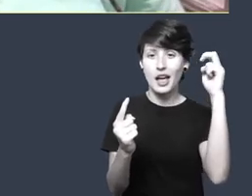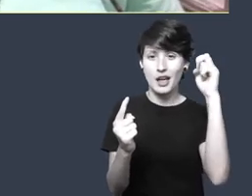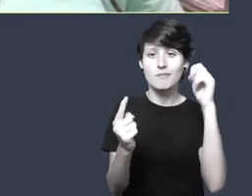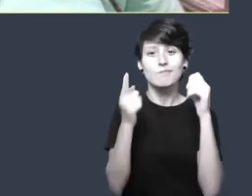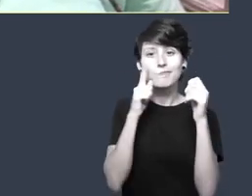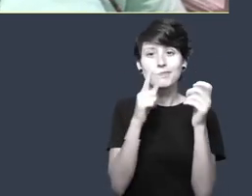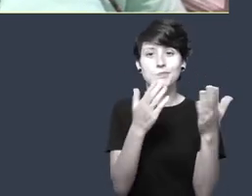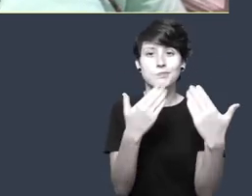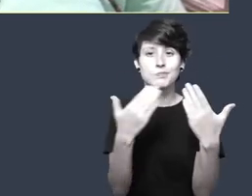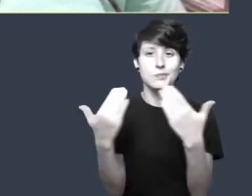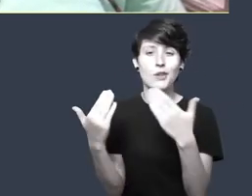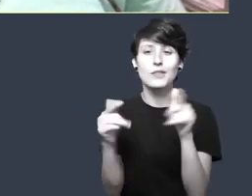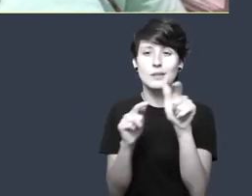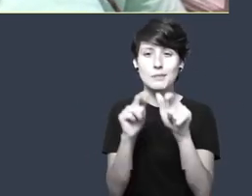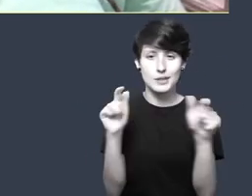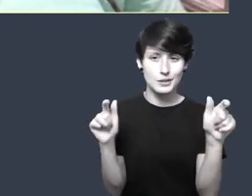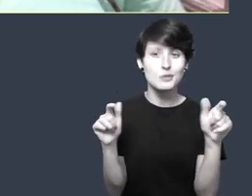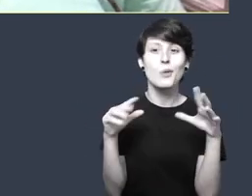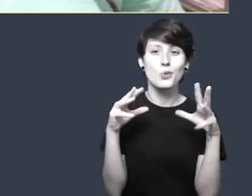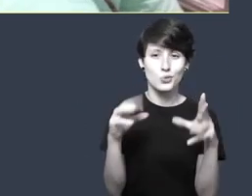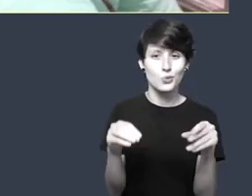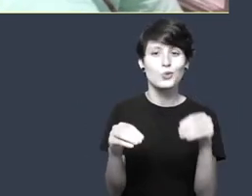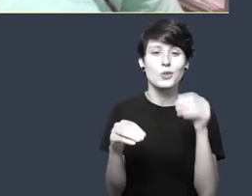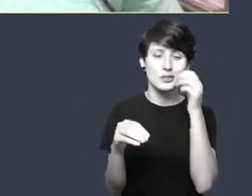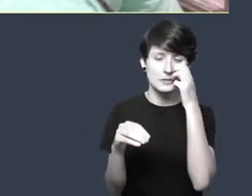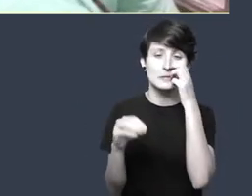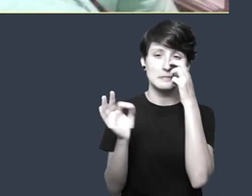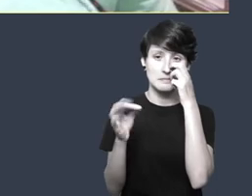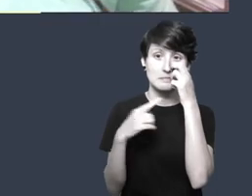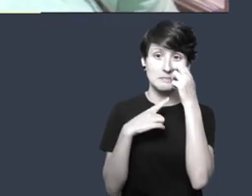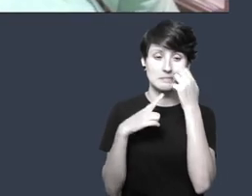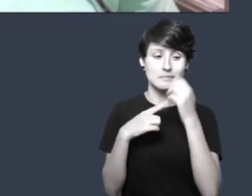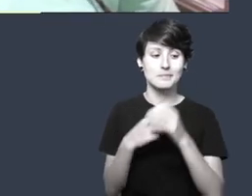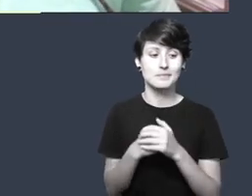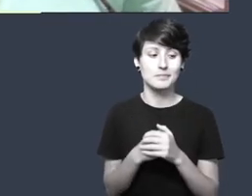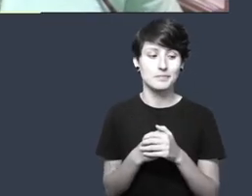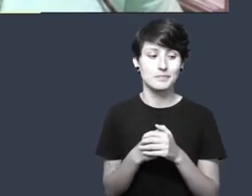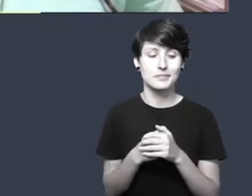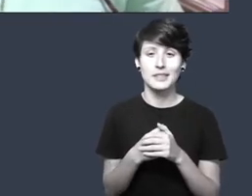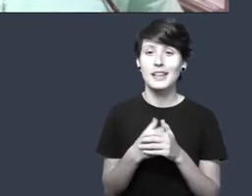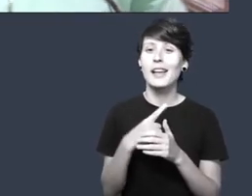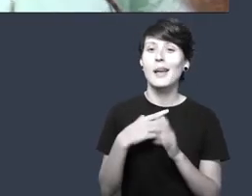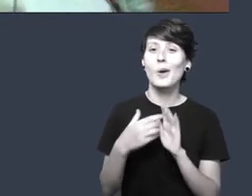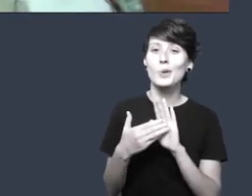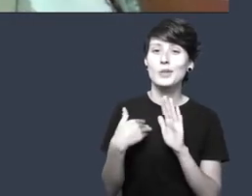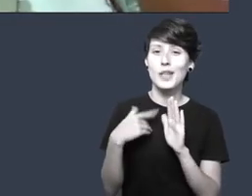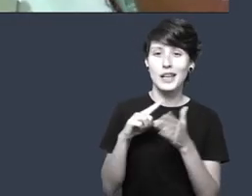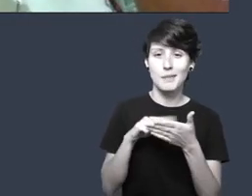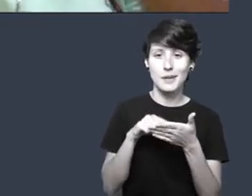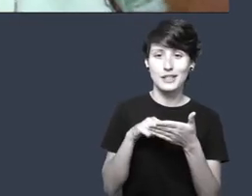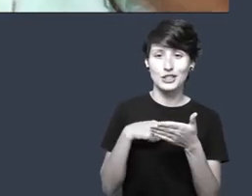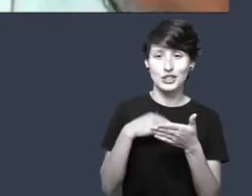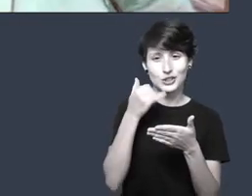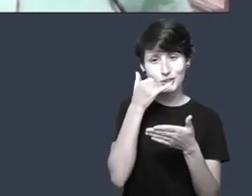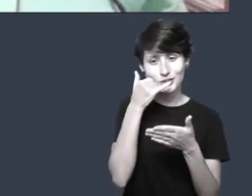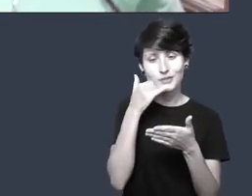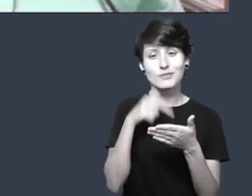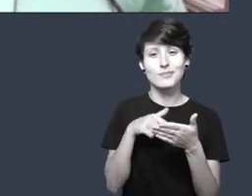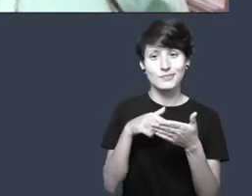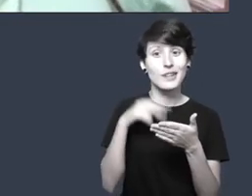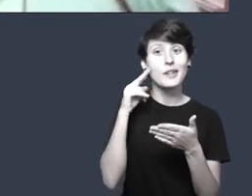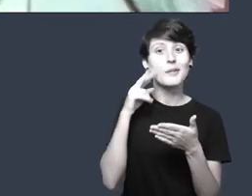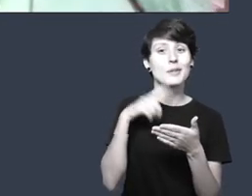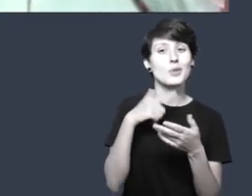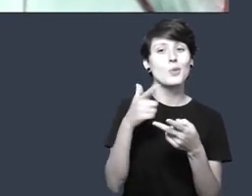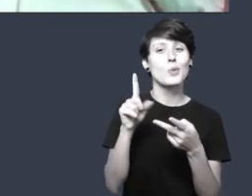conversar com as pessoas e tudo mais. Eu esqueci, eu tinha ele no celular. Eu também, me lembrando desse, também tinha um